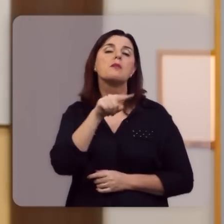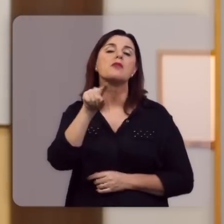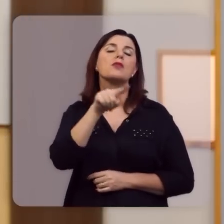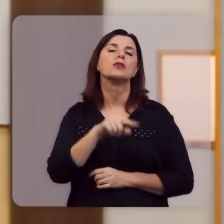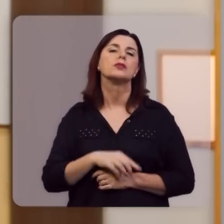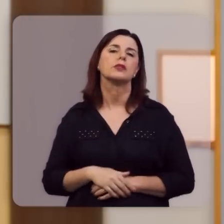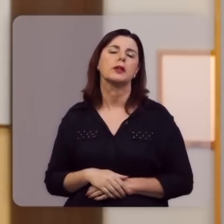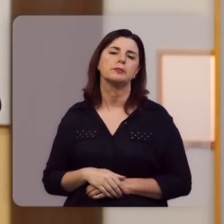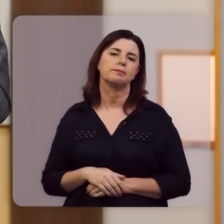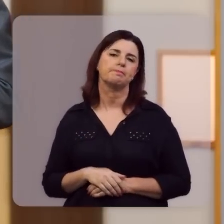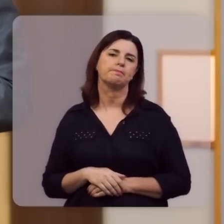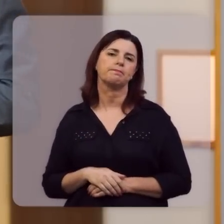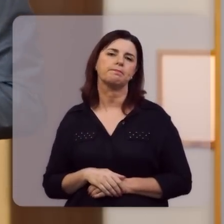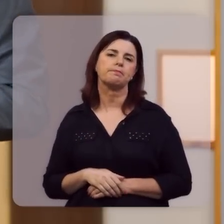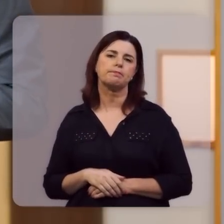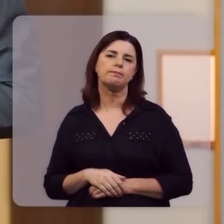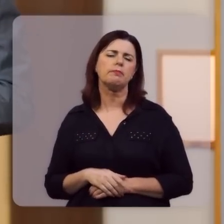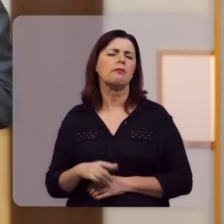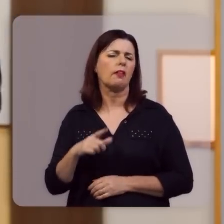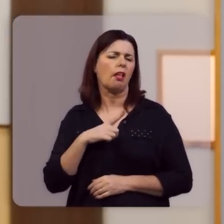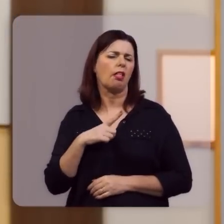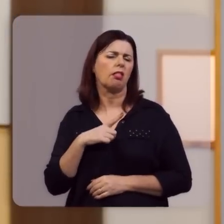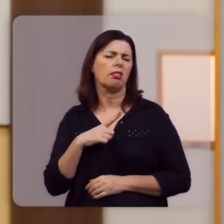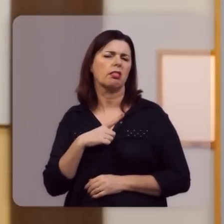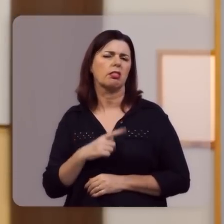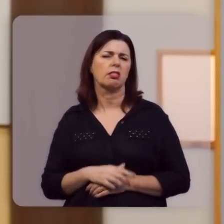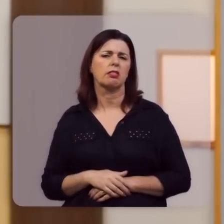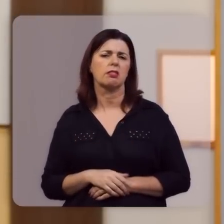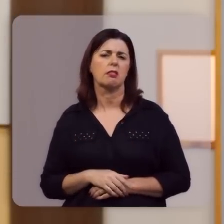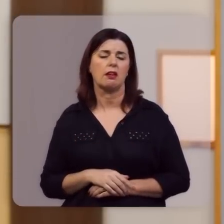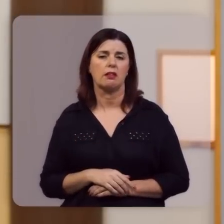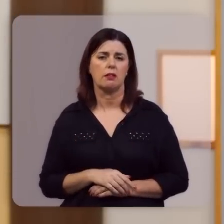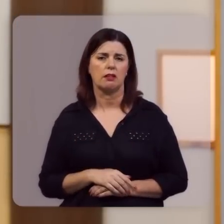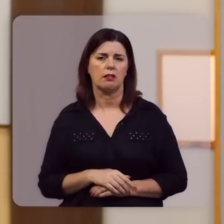sabe você tem sido